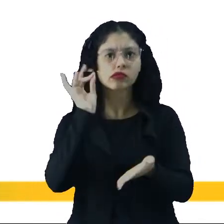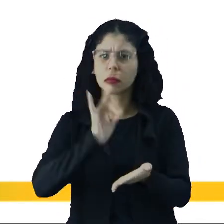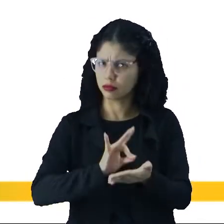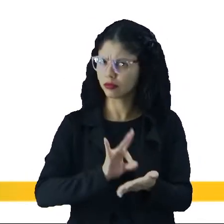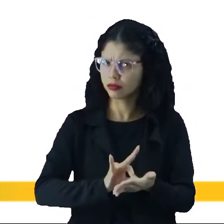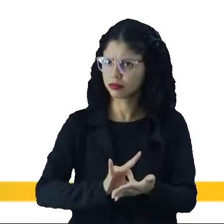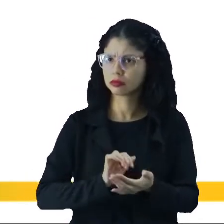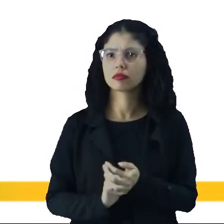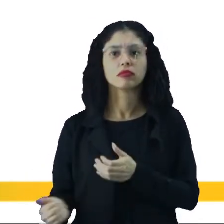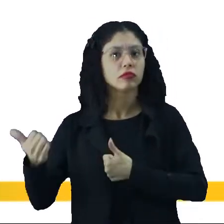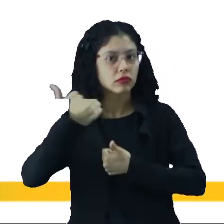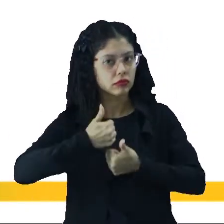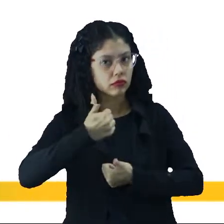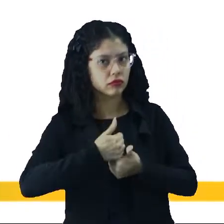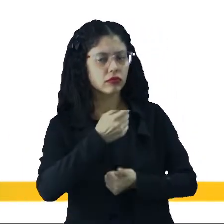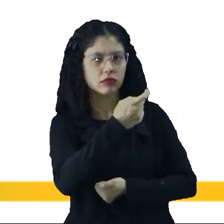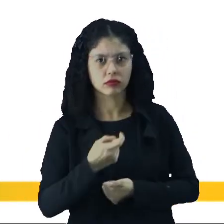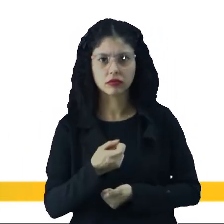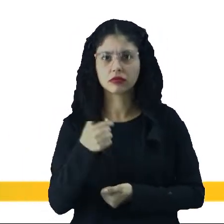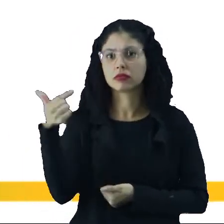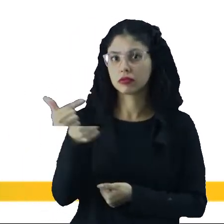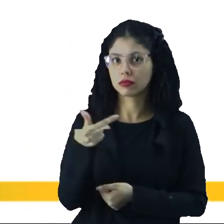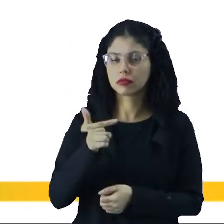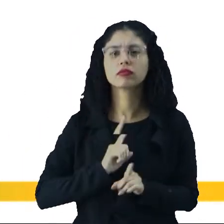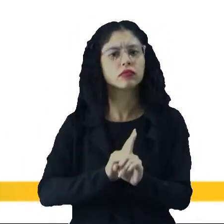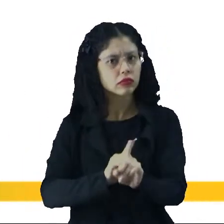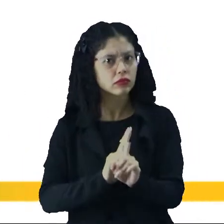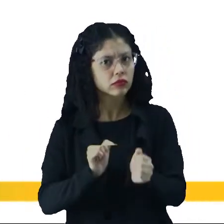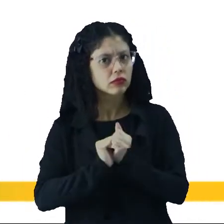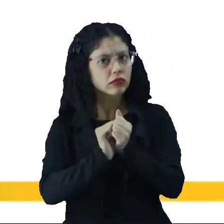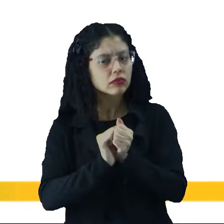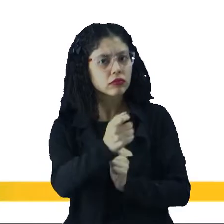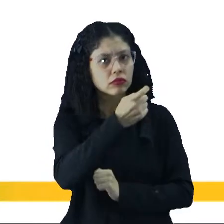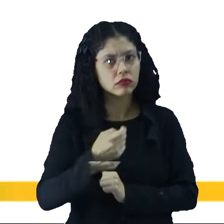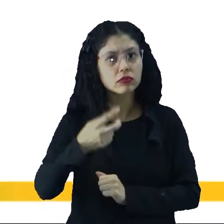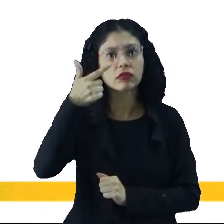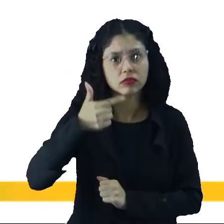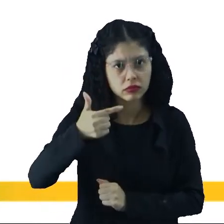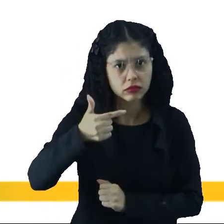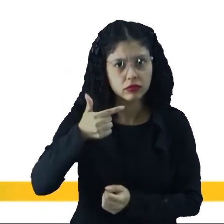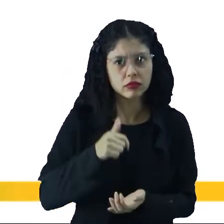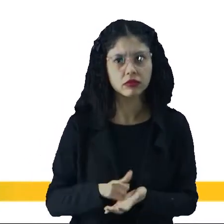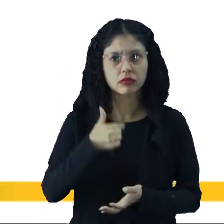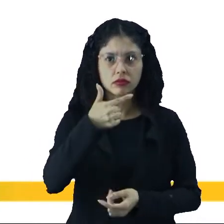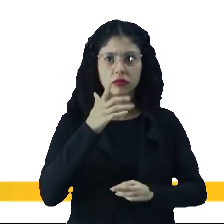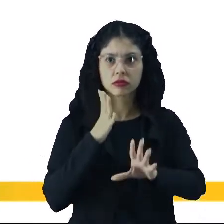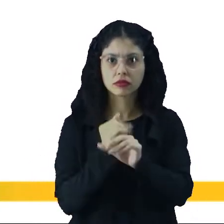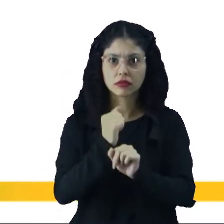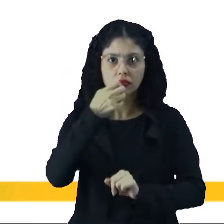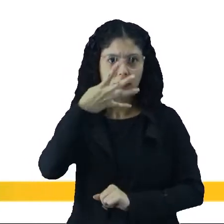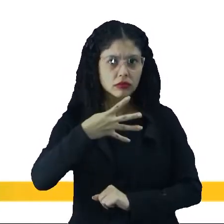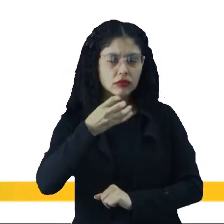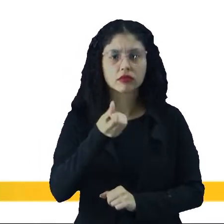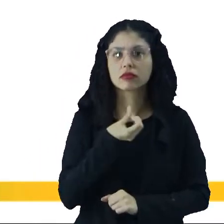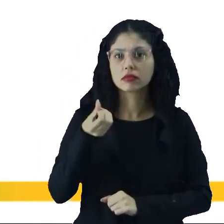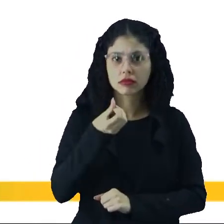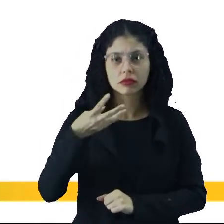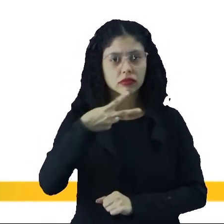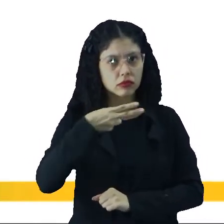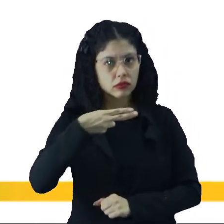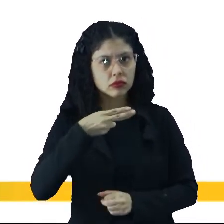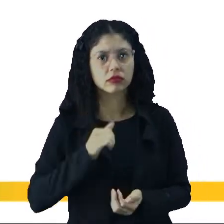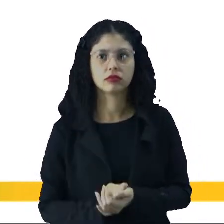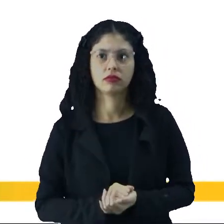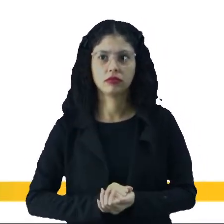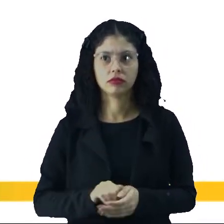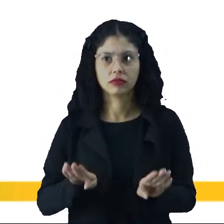verdade. No lugar do x eu vou colocar 2 aqui. Acompanha comigo. Se o x for 2, 2 mais 4 dá 6. E 2